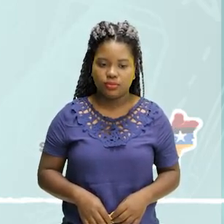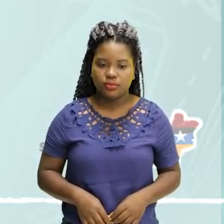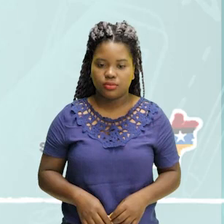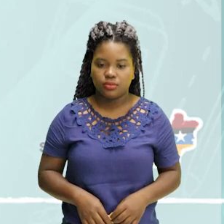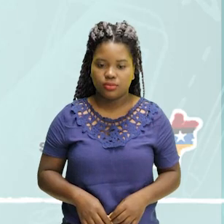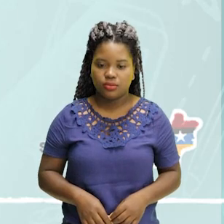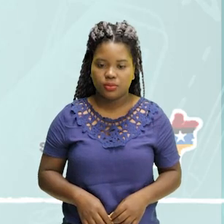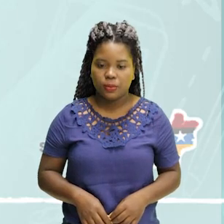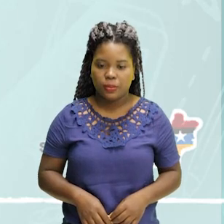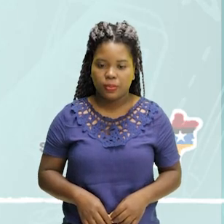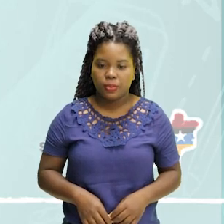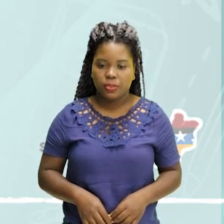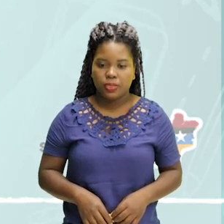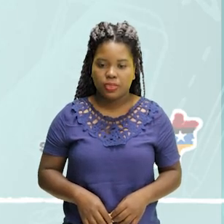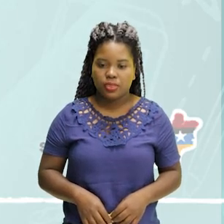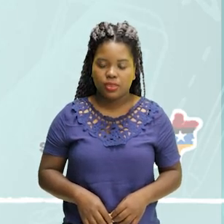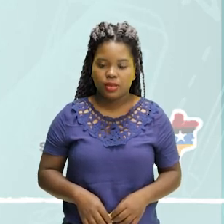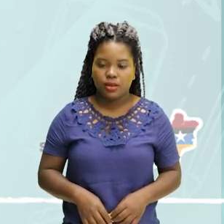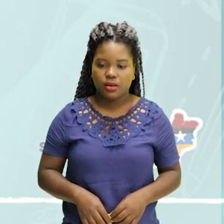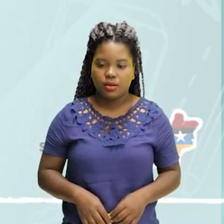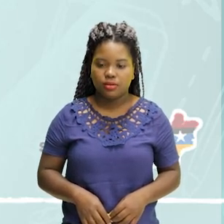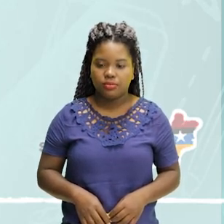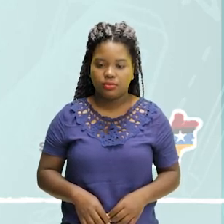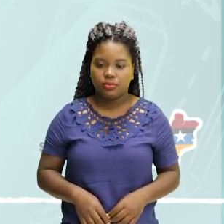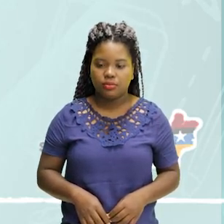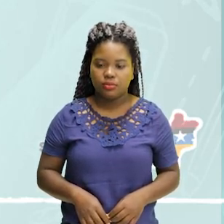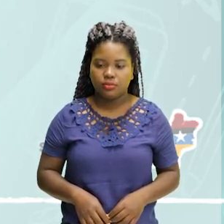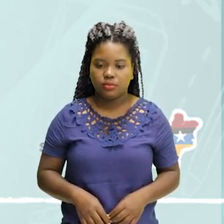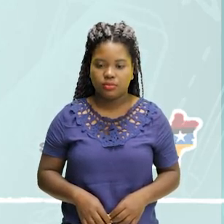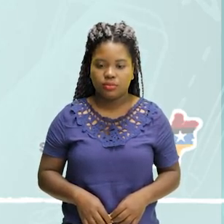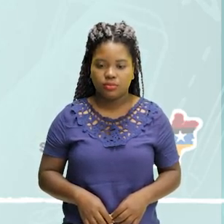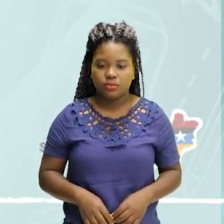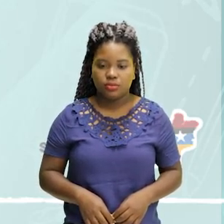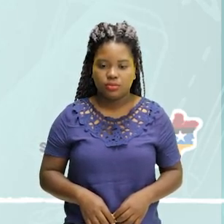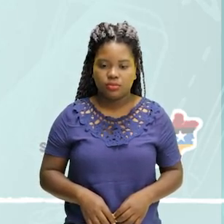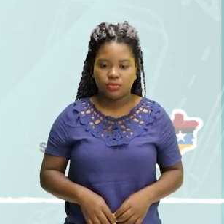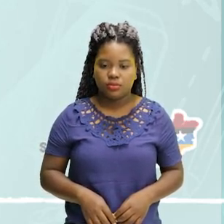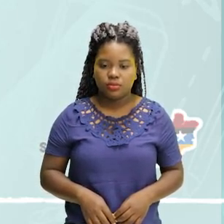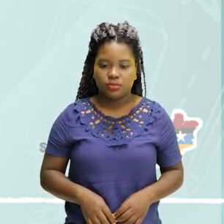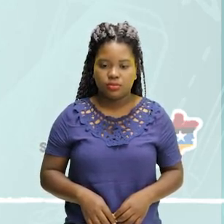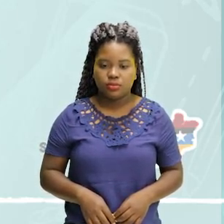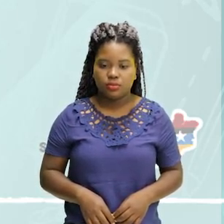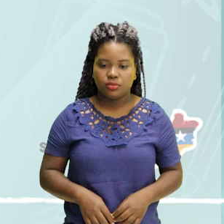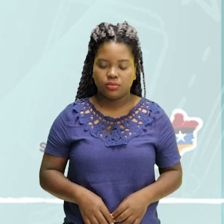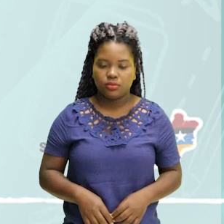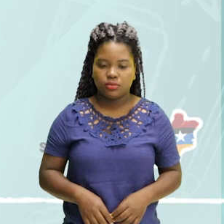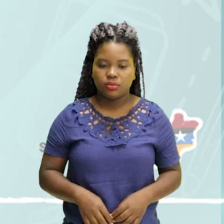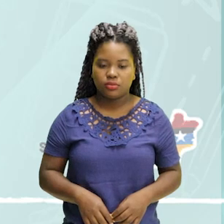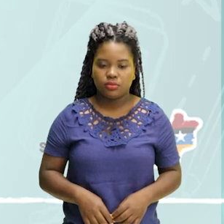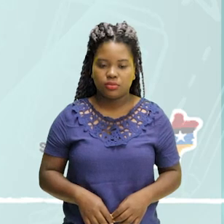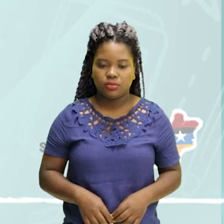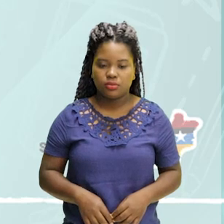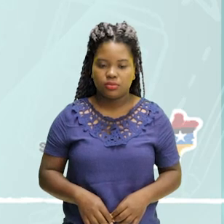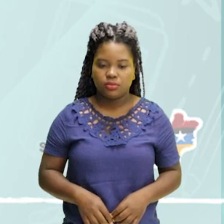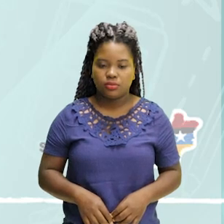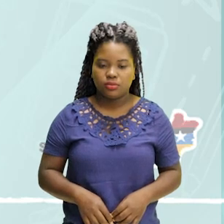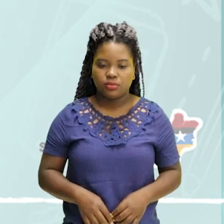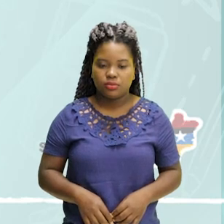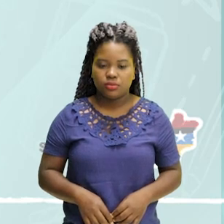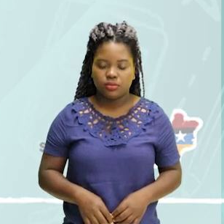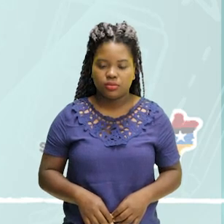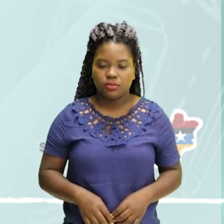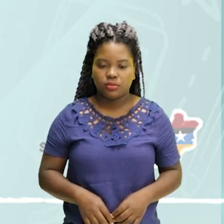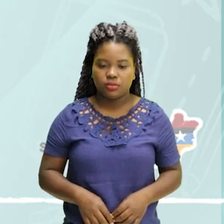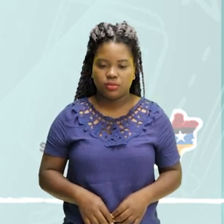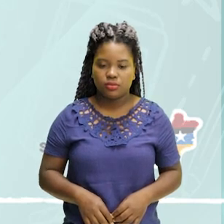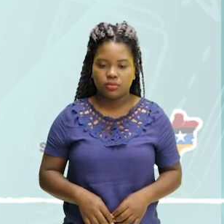sair da técnica teatral medieval, enchem-na de ideias novas, em parte já